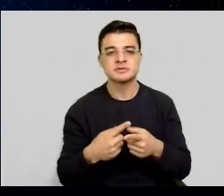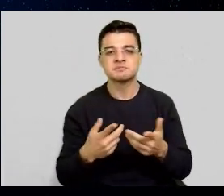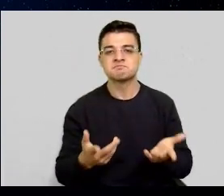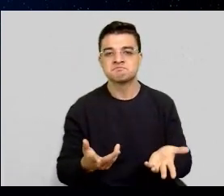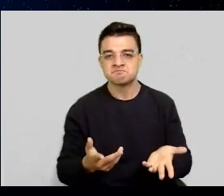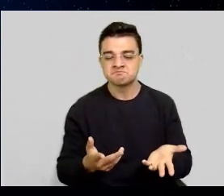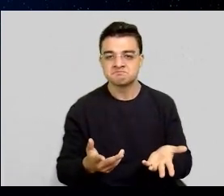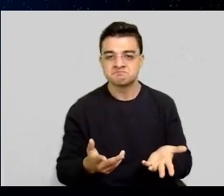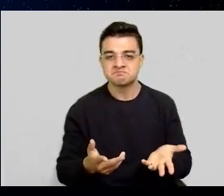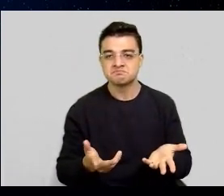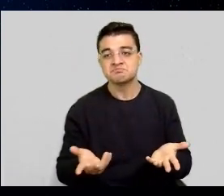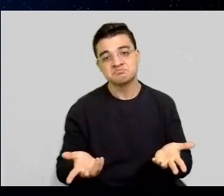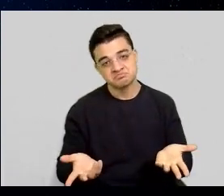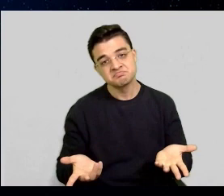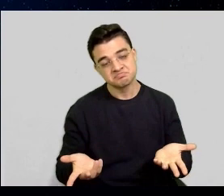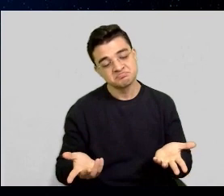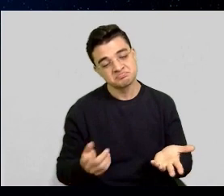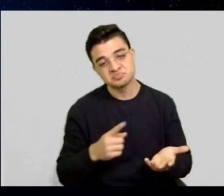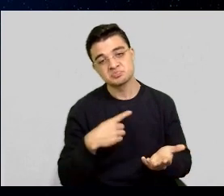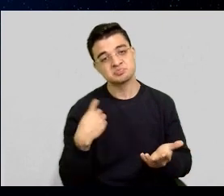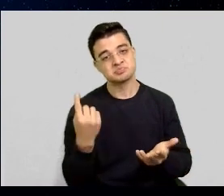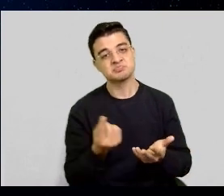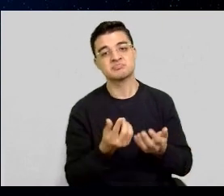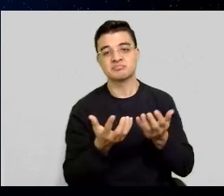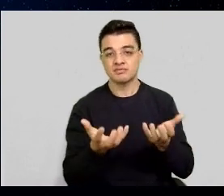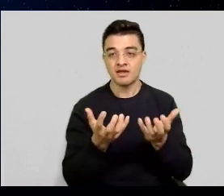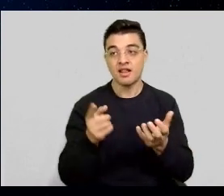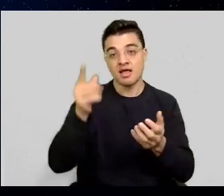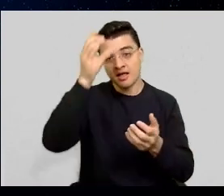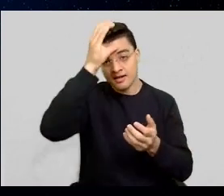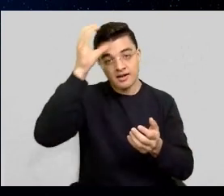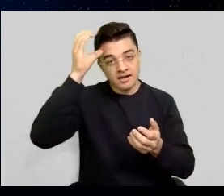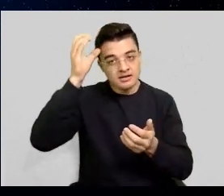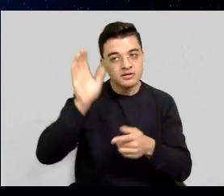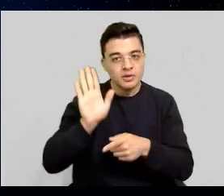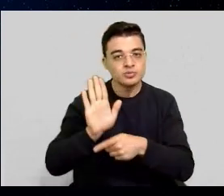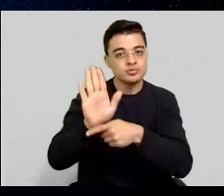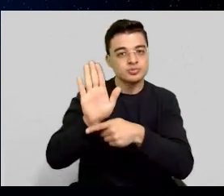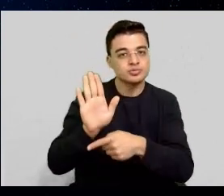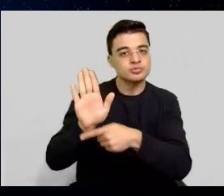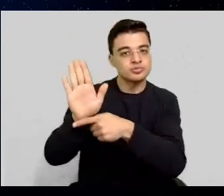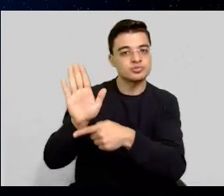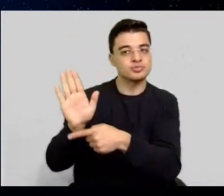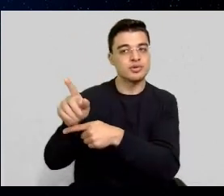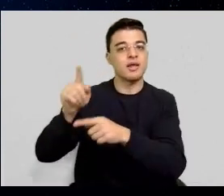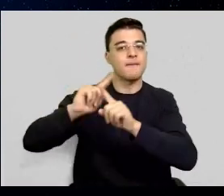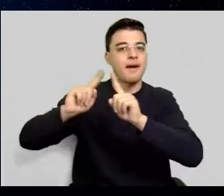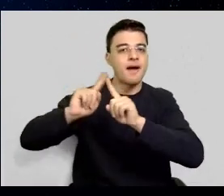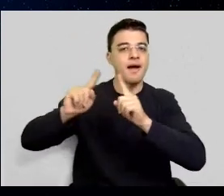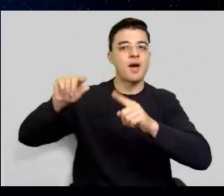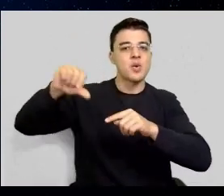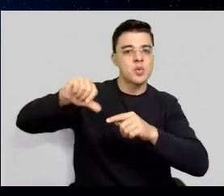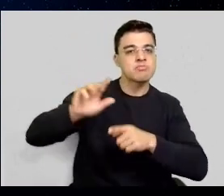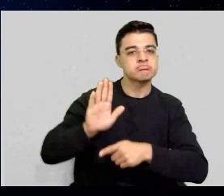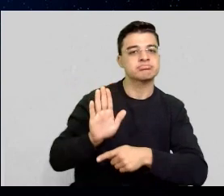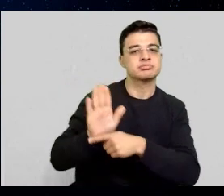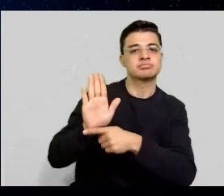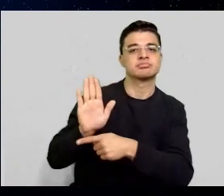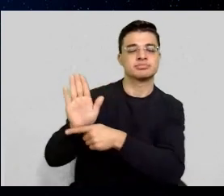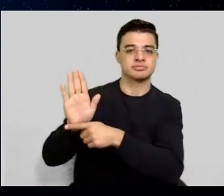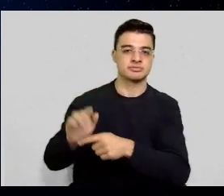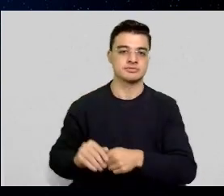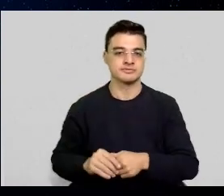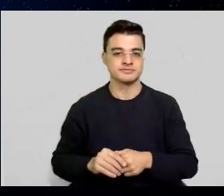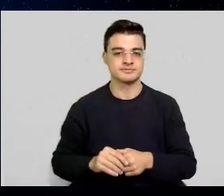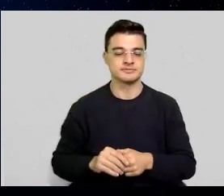simplesmente resolvemos uma dor dos nossos clientes. Então, hoje, se existe a experiência do cliente, se nós